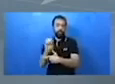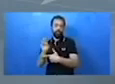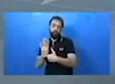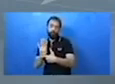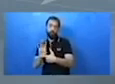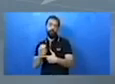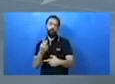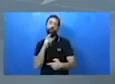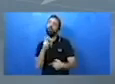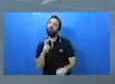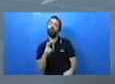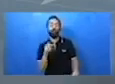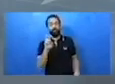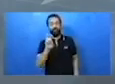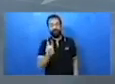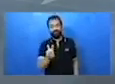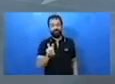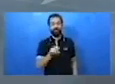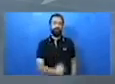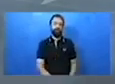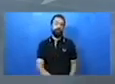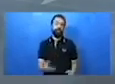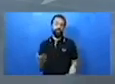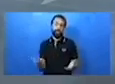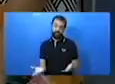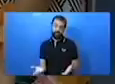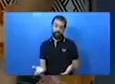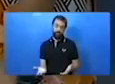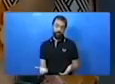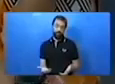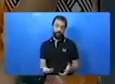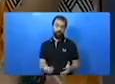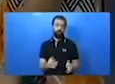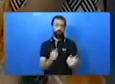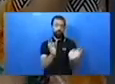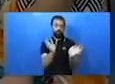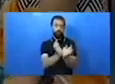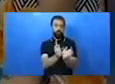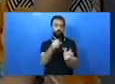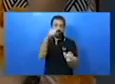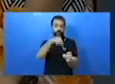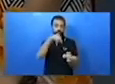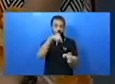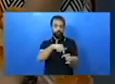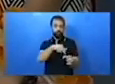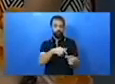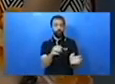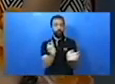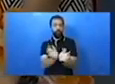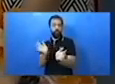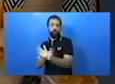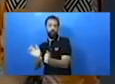5, né, pessoal? Então, eu vou formar os grupos, olha. Vai ficar 4